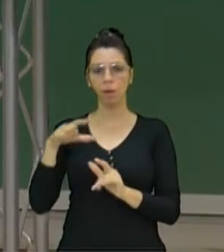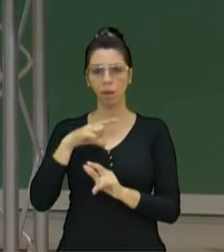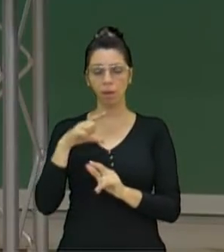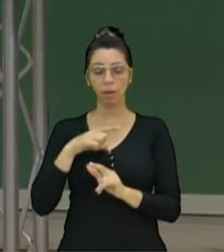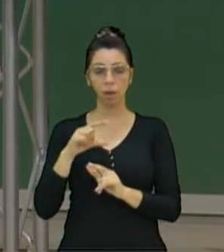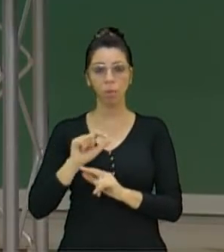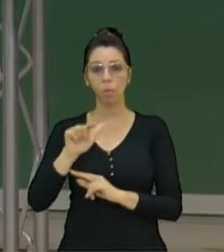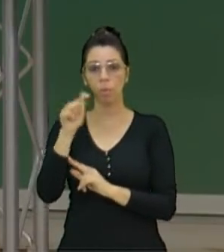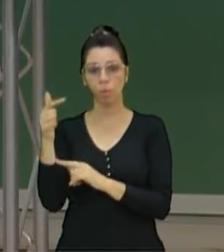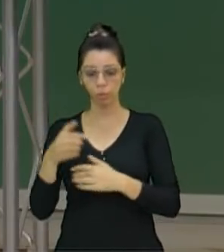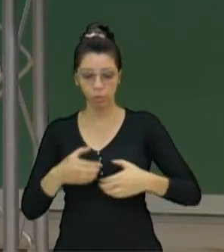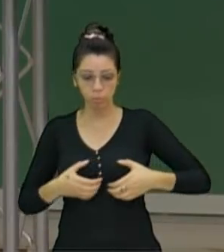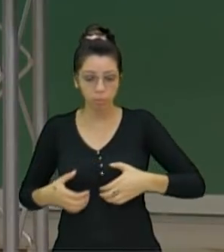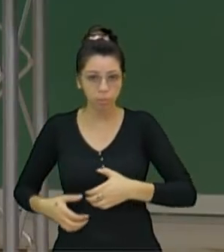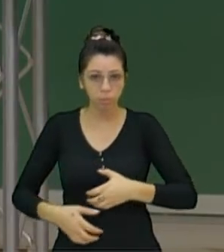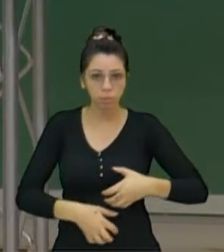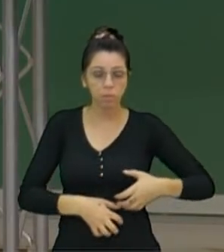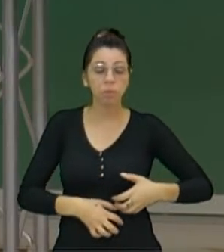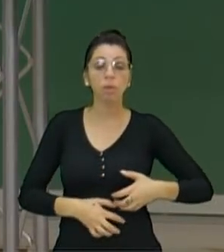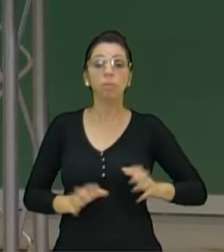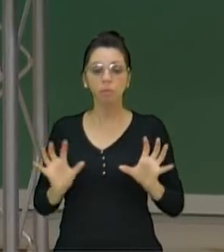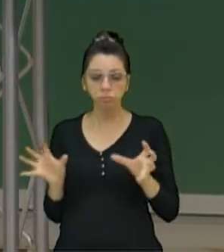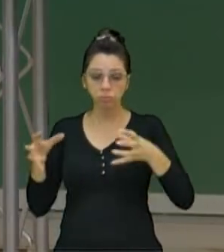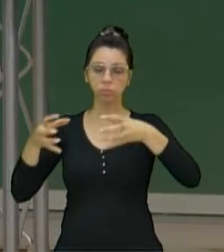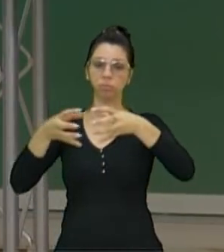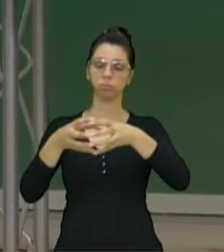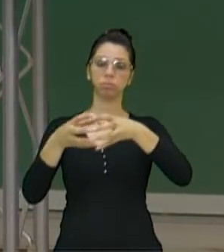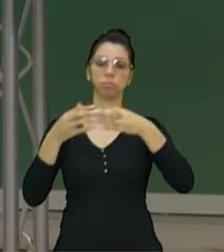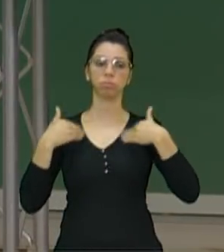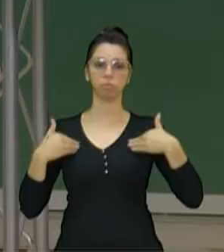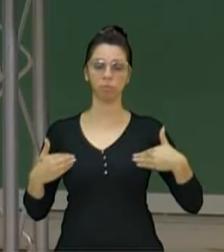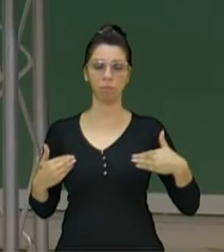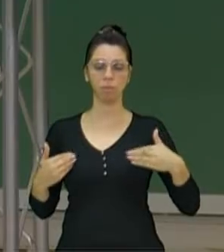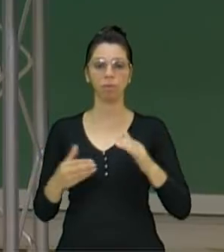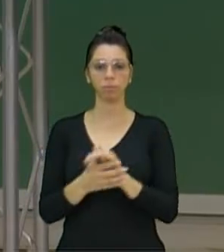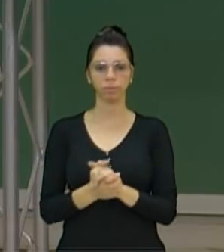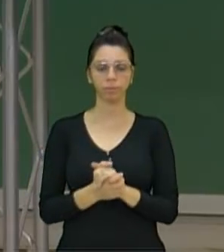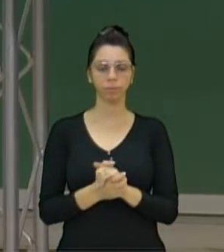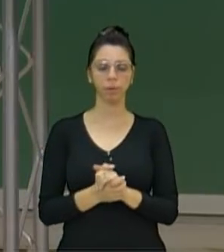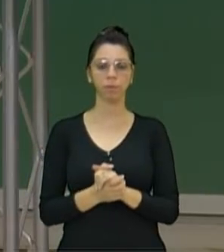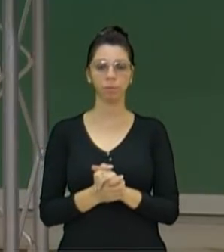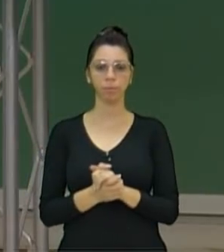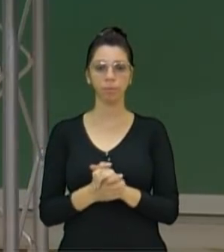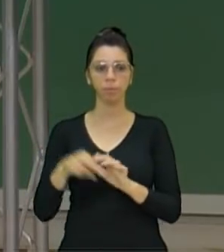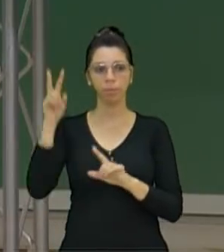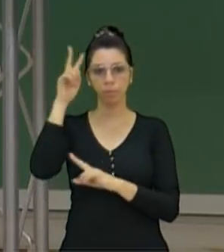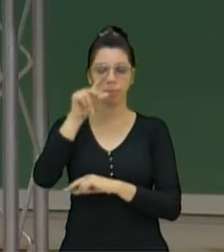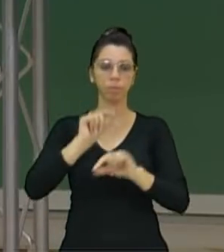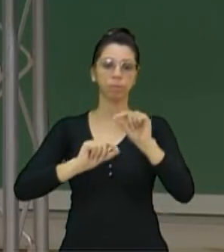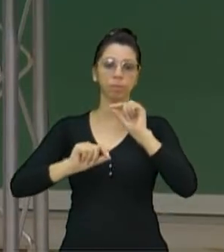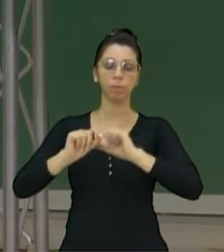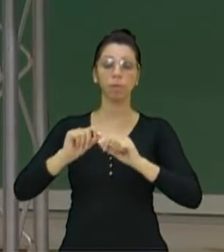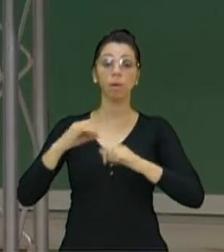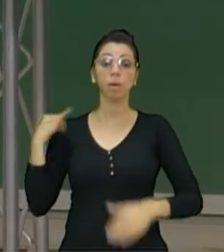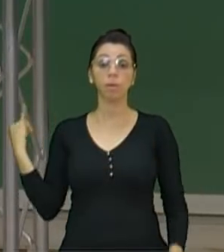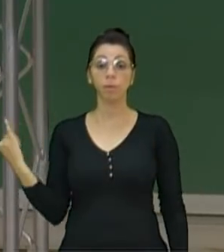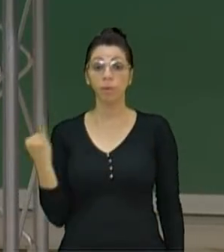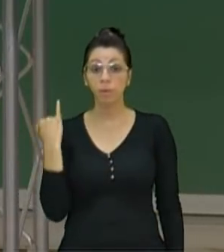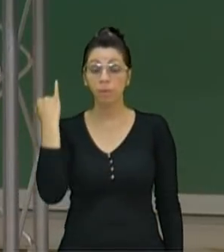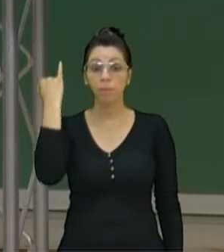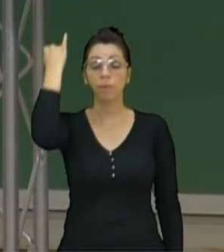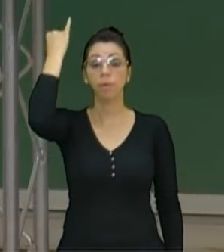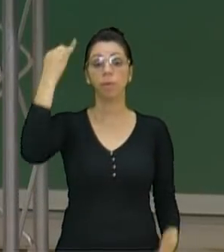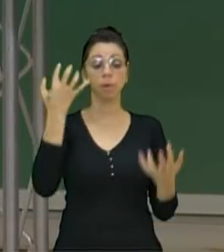órgãos também que fazem parte desse sistema, tá? Mas vamos por partes. Então, lembrando aqui, a importância,